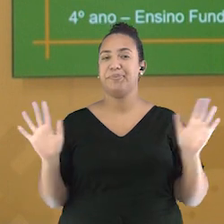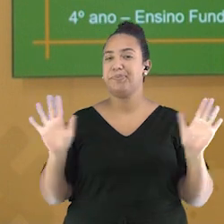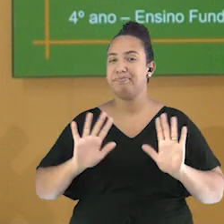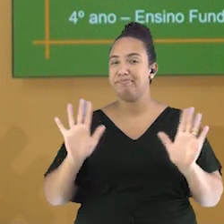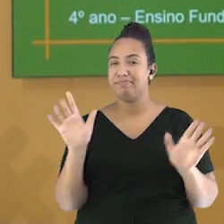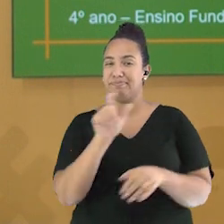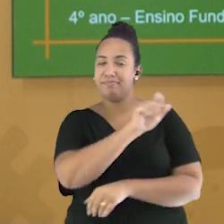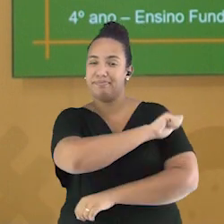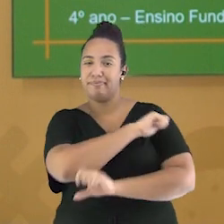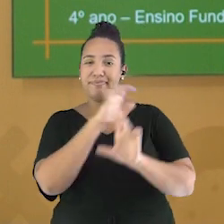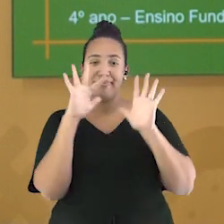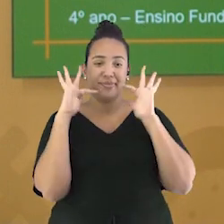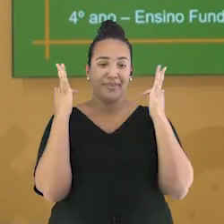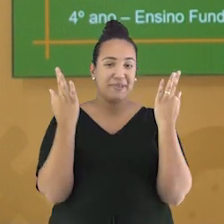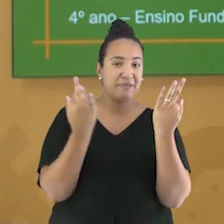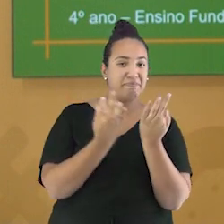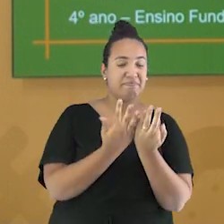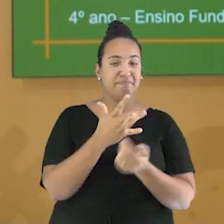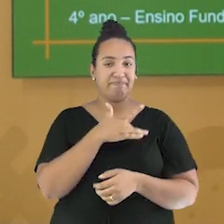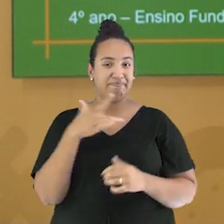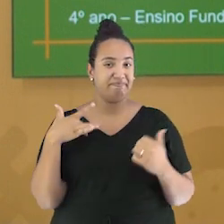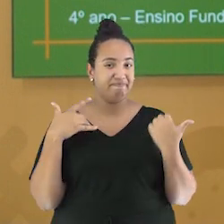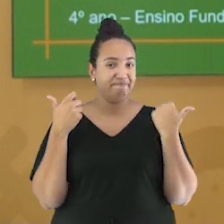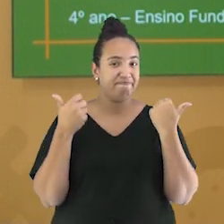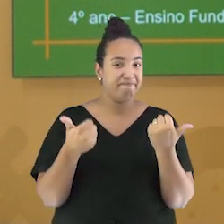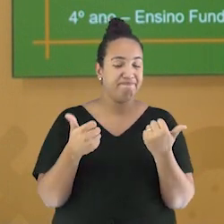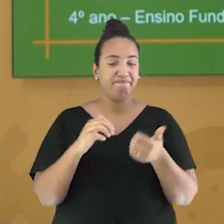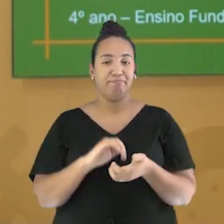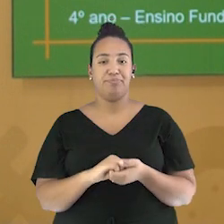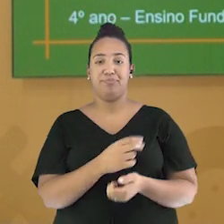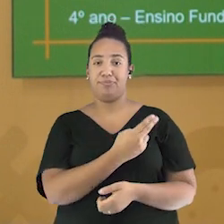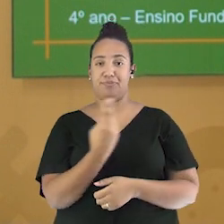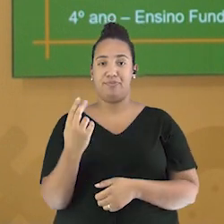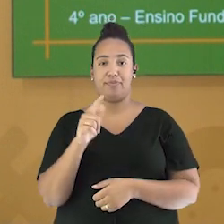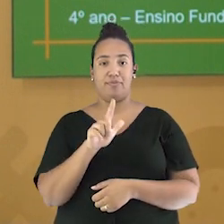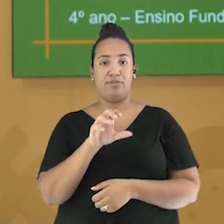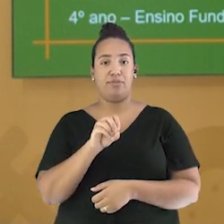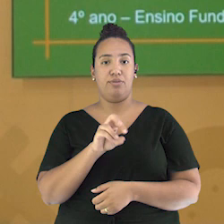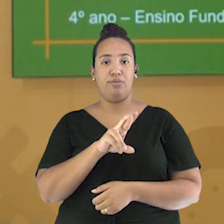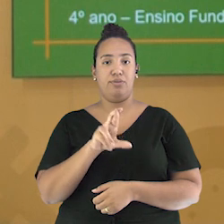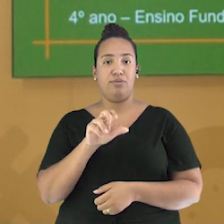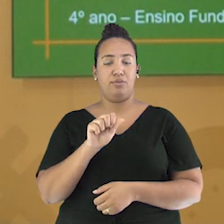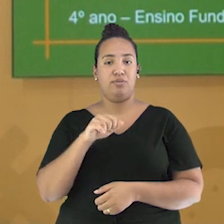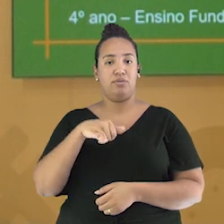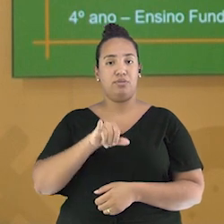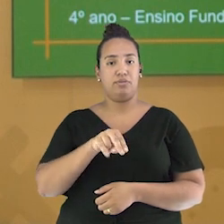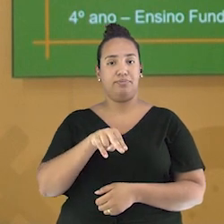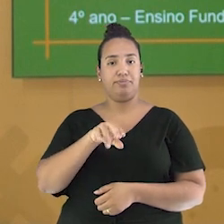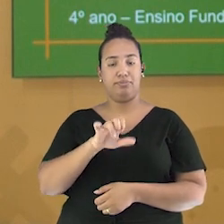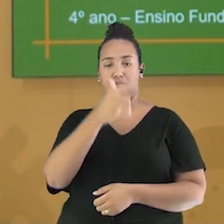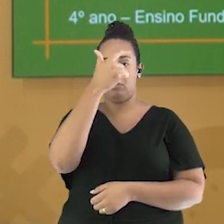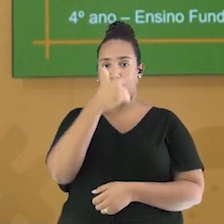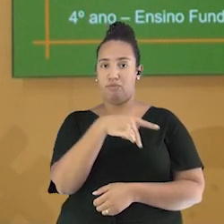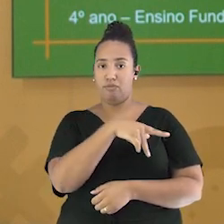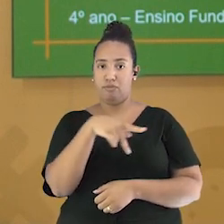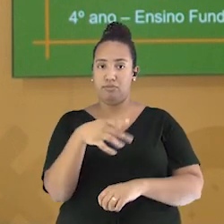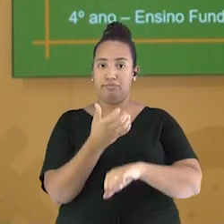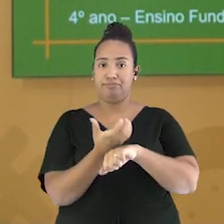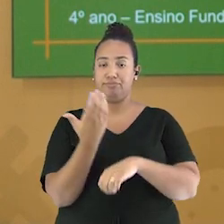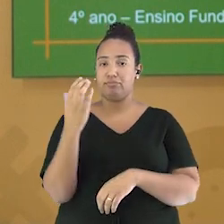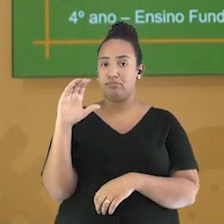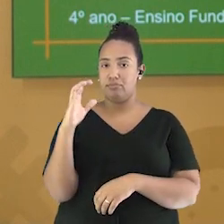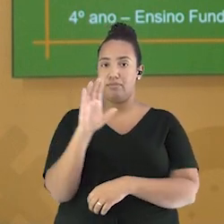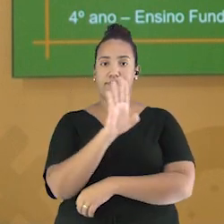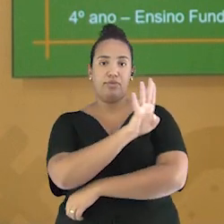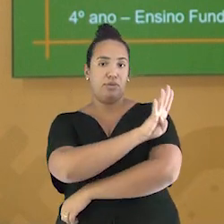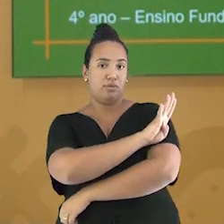Olá, estudantes e familiares! Tudo bem com vocês? Meu nome é Lohane, sou professora de Ciências do 4º ano